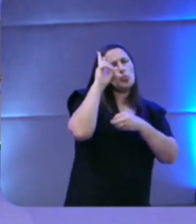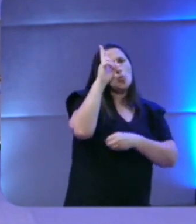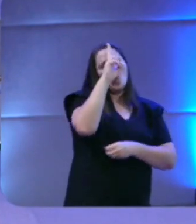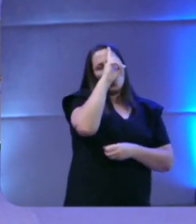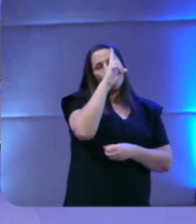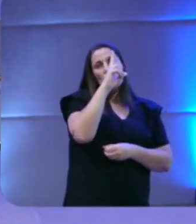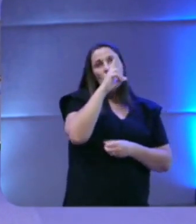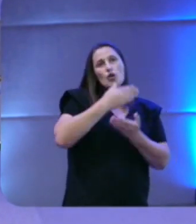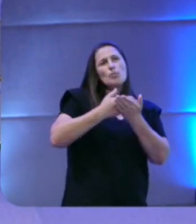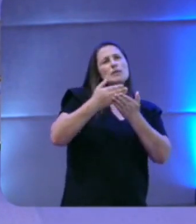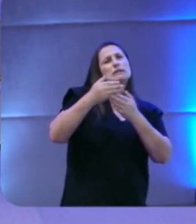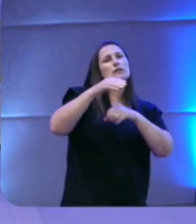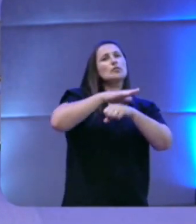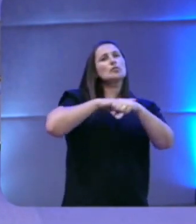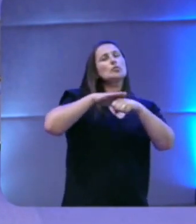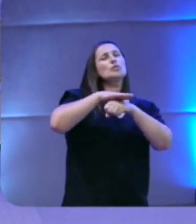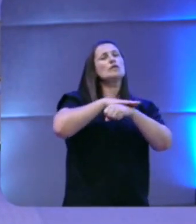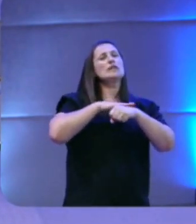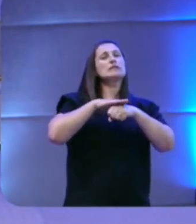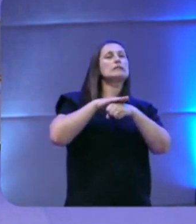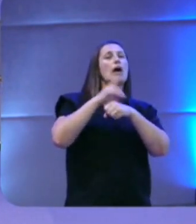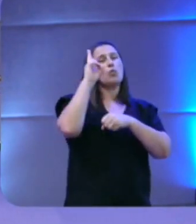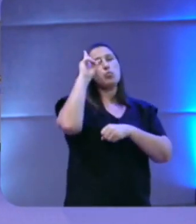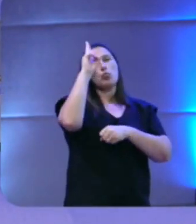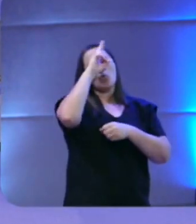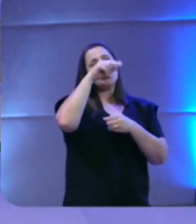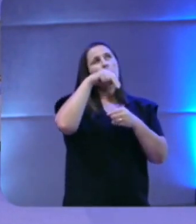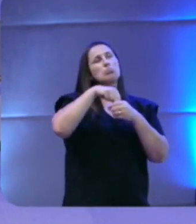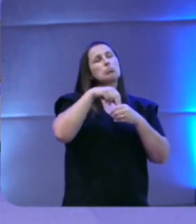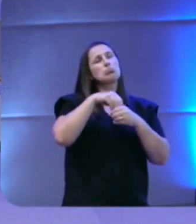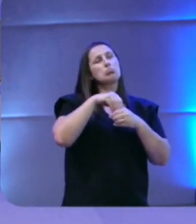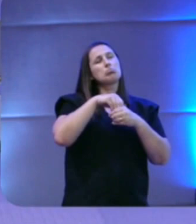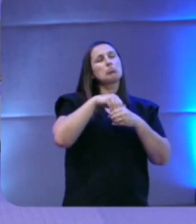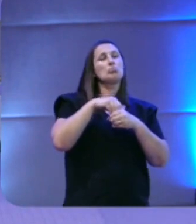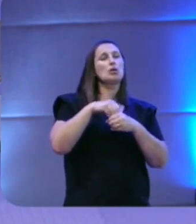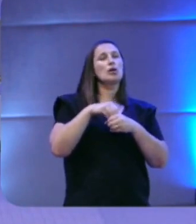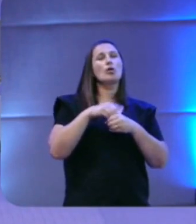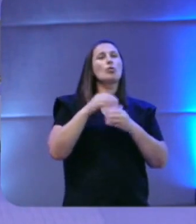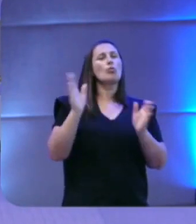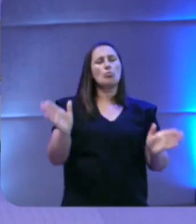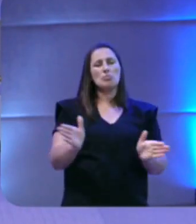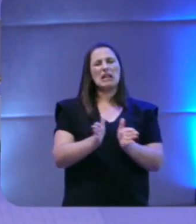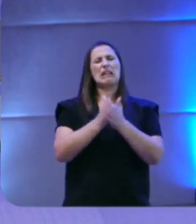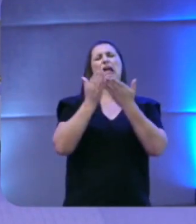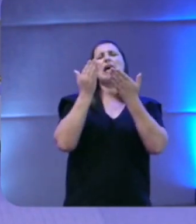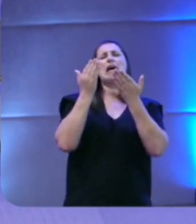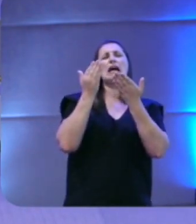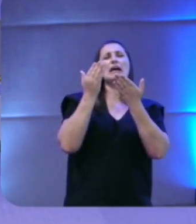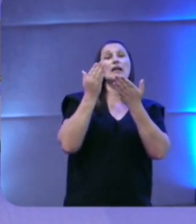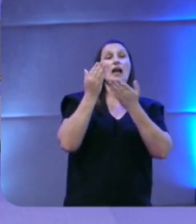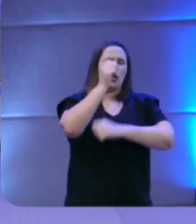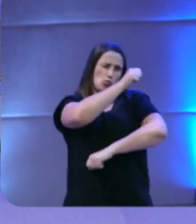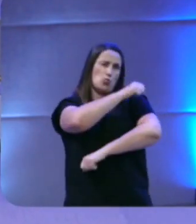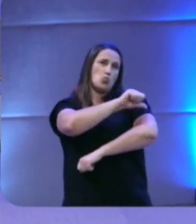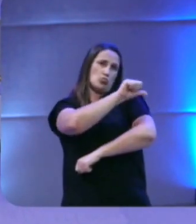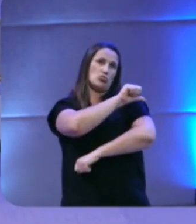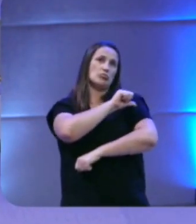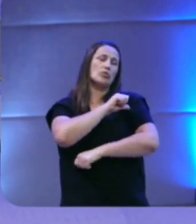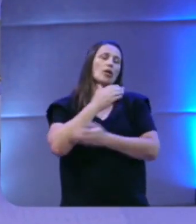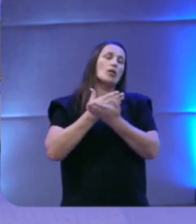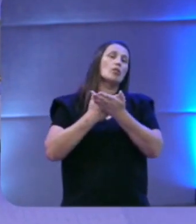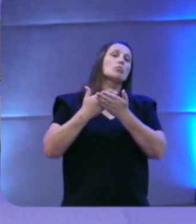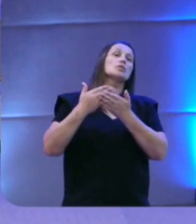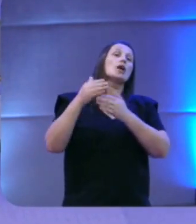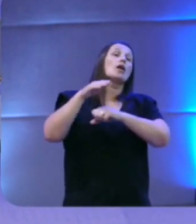no assunto da Bíblia, daquilo que Deus estava fazendo na vida dele, os milagres e a proteção de Deus ali no trânsito do Rio de Janeiro. E eu comecei a falar com